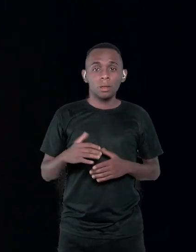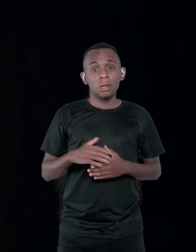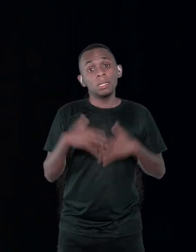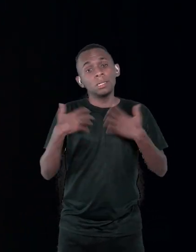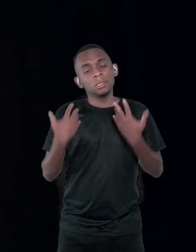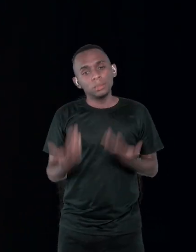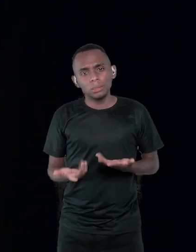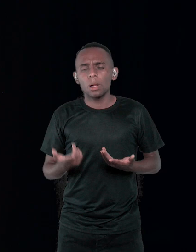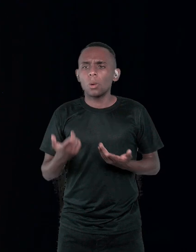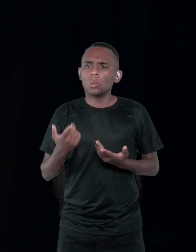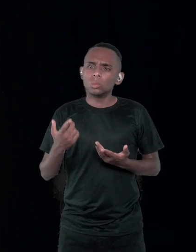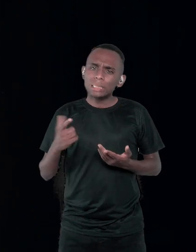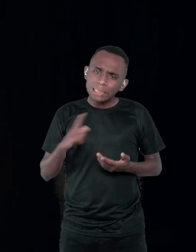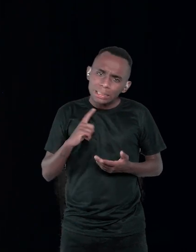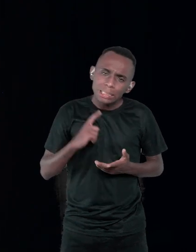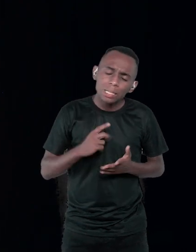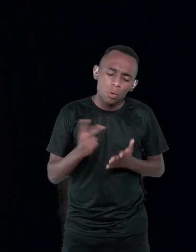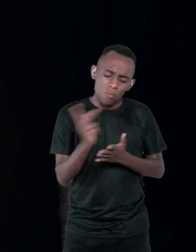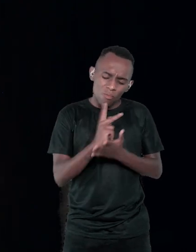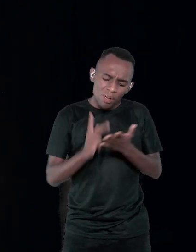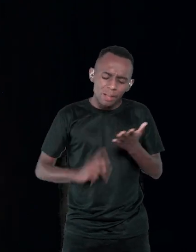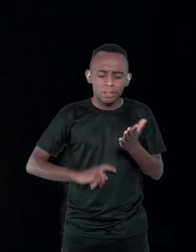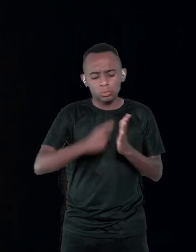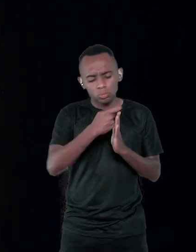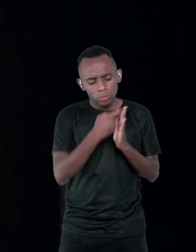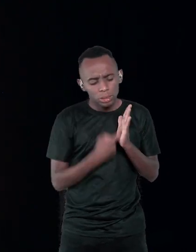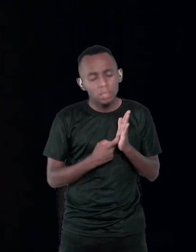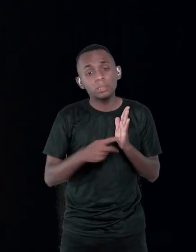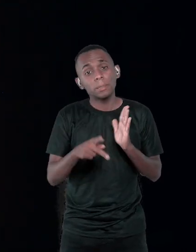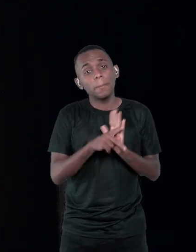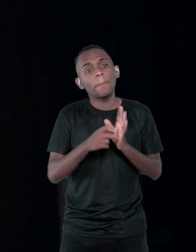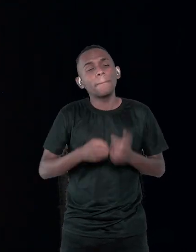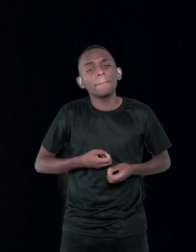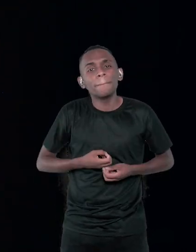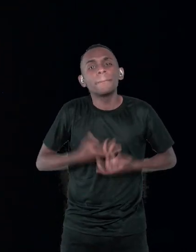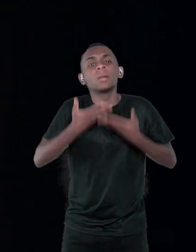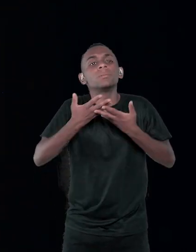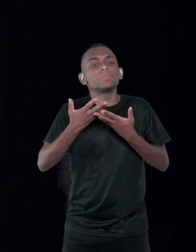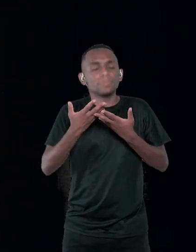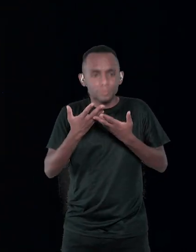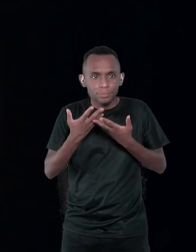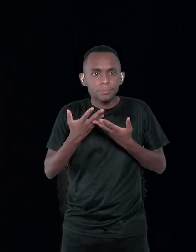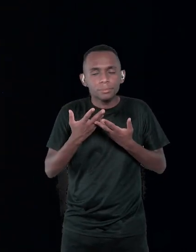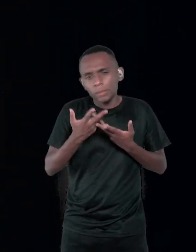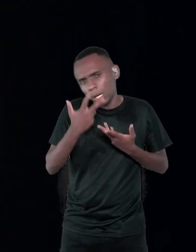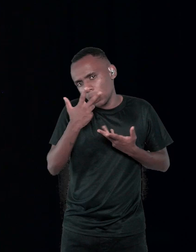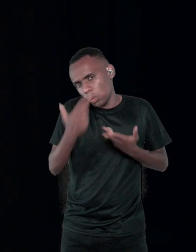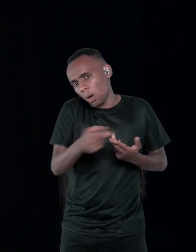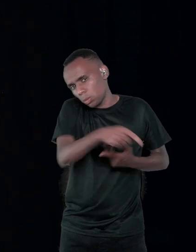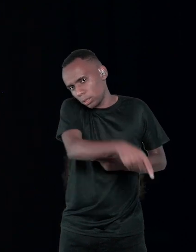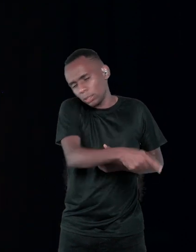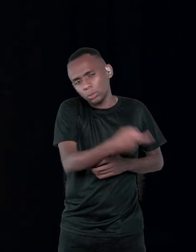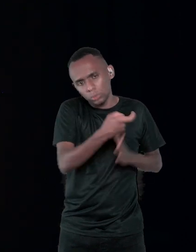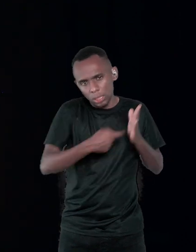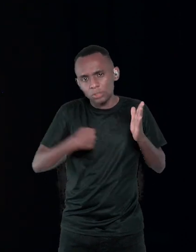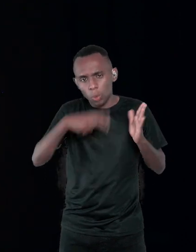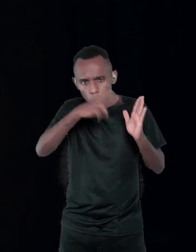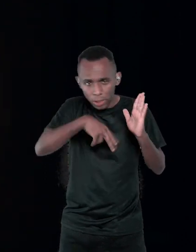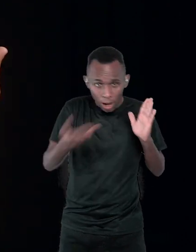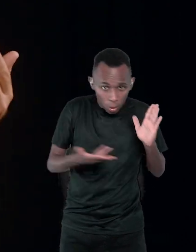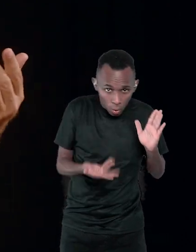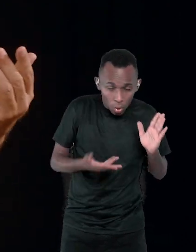de ter um poema, de ter um verso que fala com tanta gente assim, como esse aqui, maravilhoso que eu acabei de